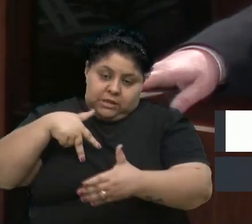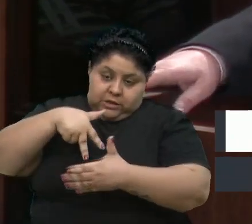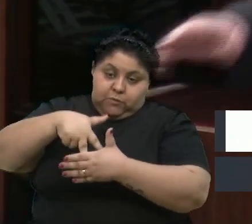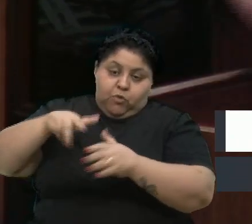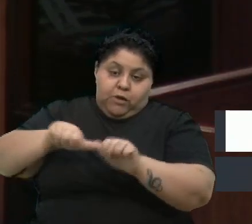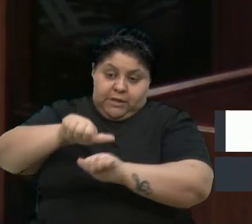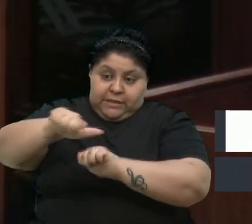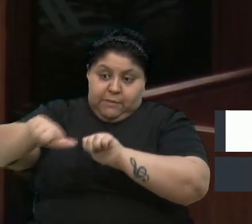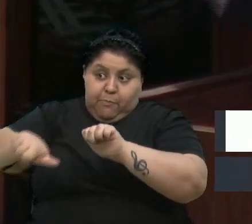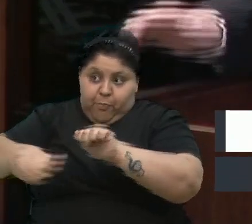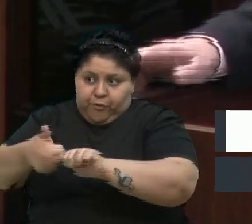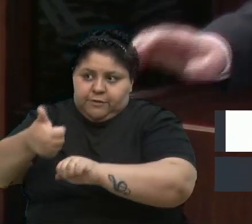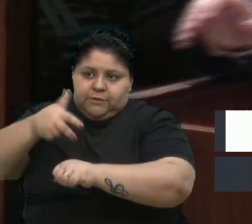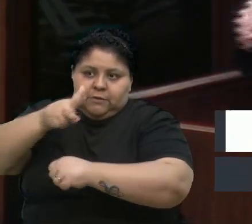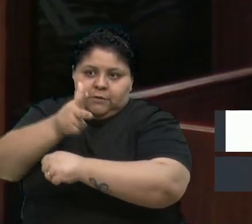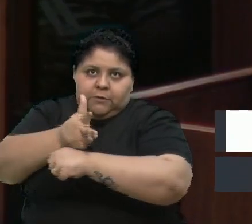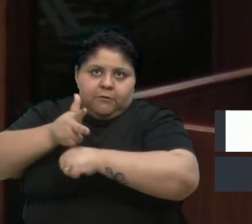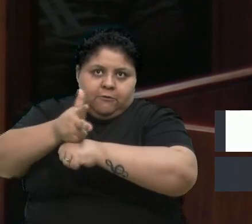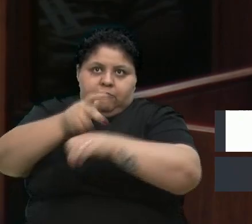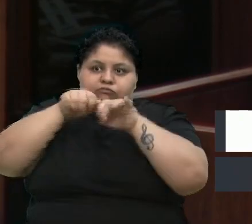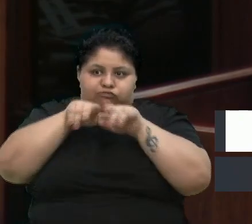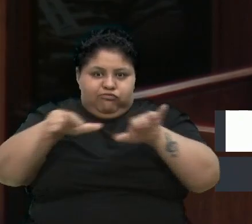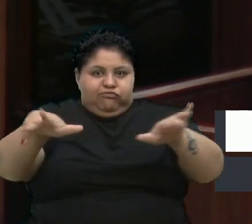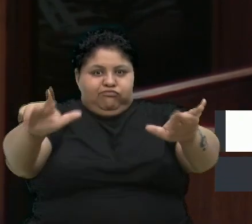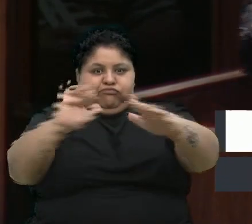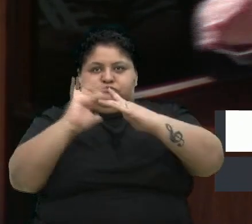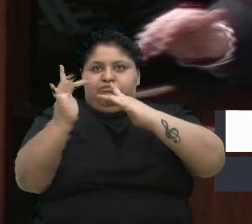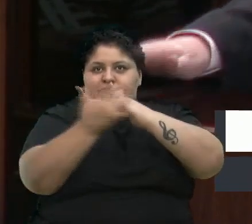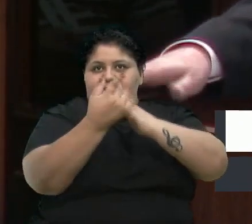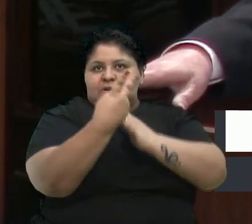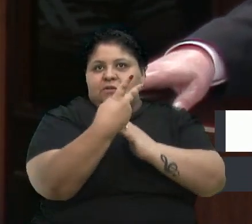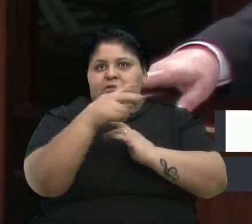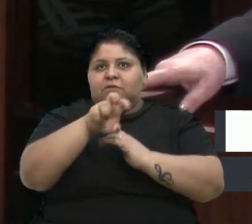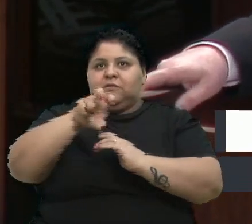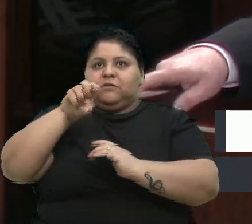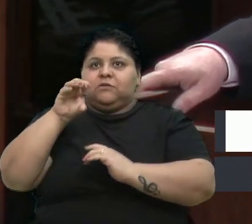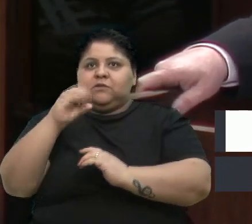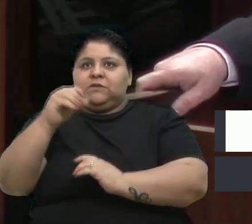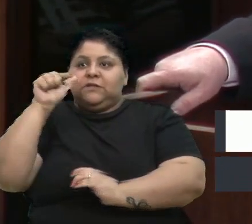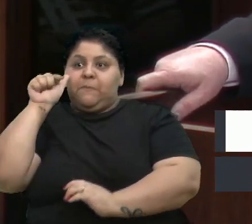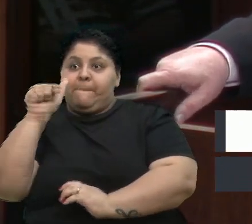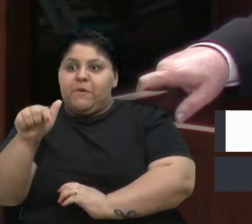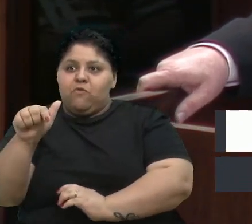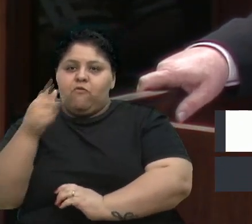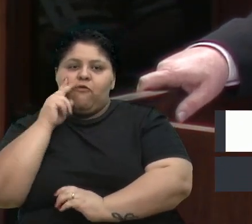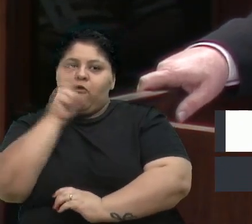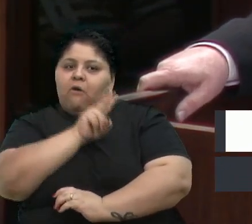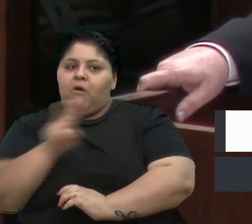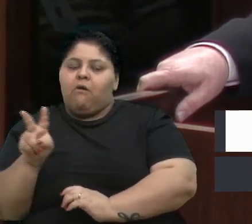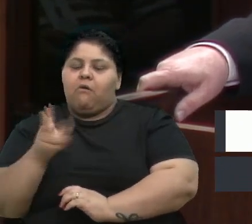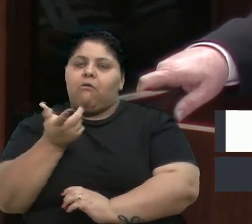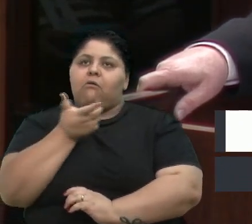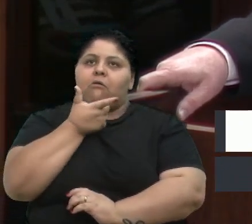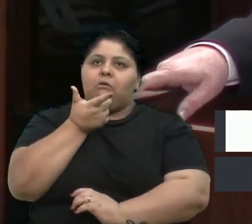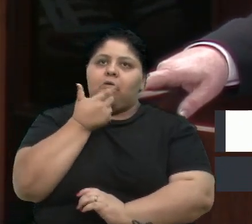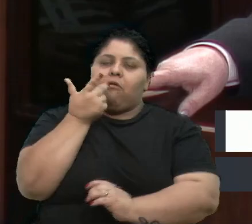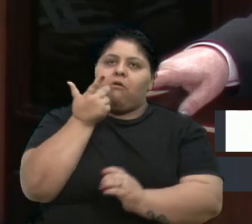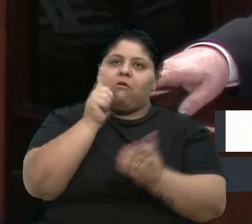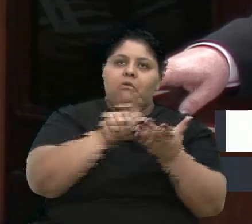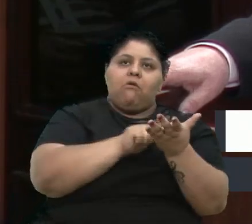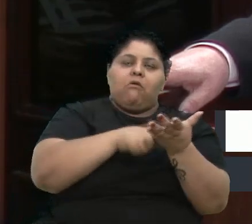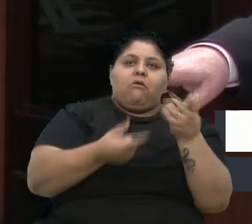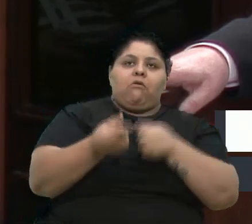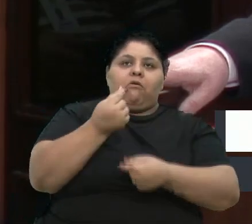vídeo, e depois viralizou aí por 256 mil visualizações, onde ele falava que os livros de economia